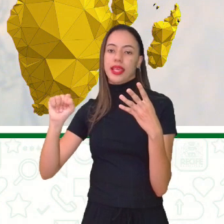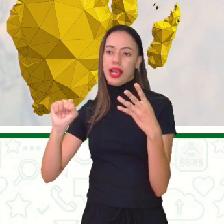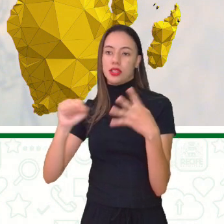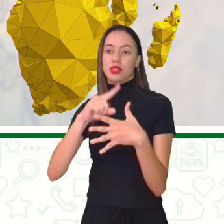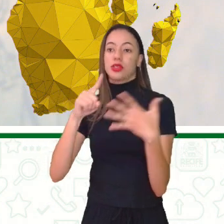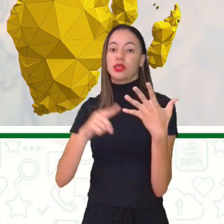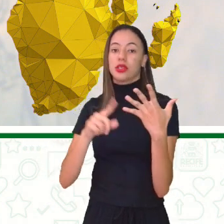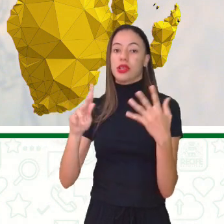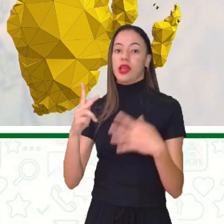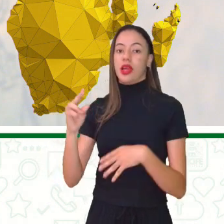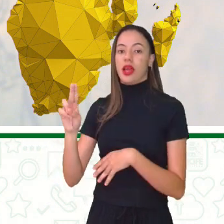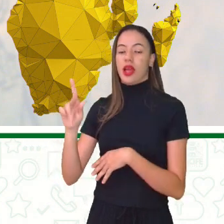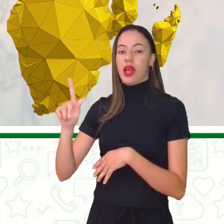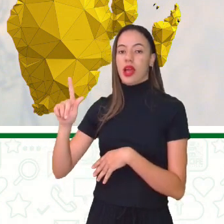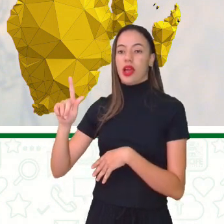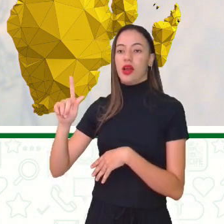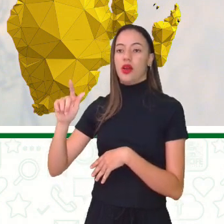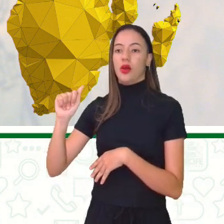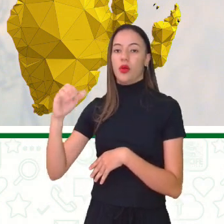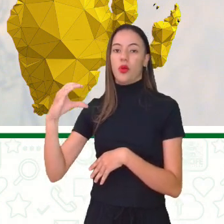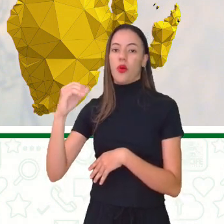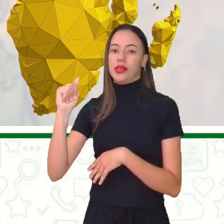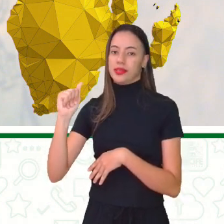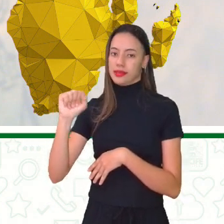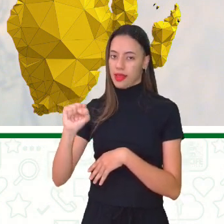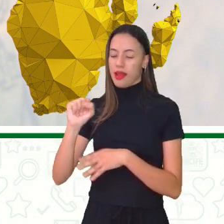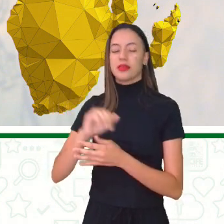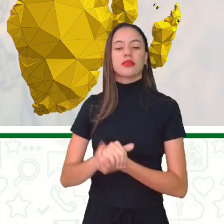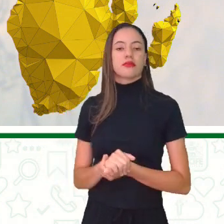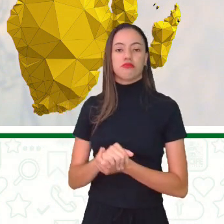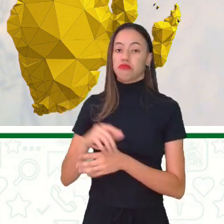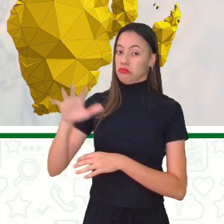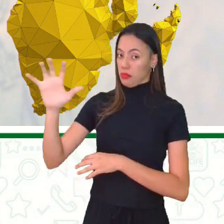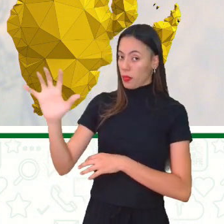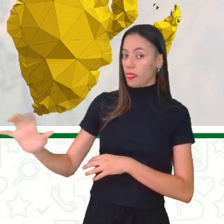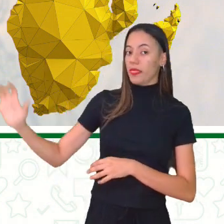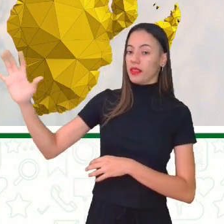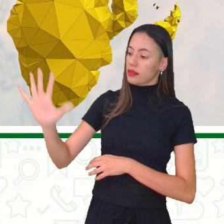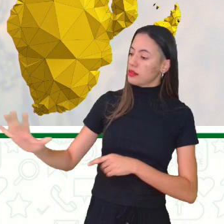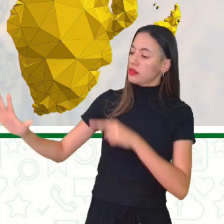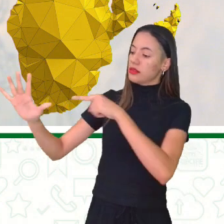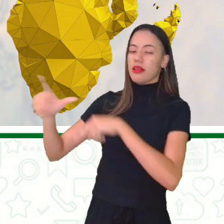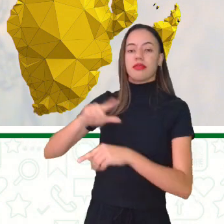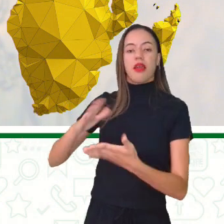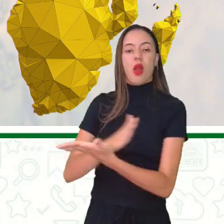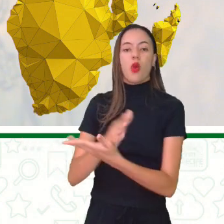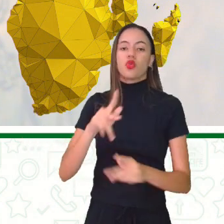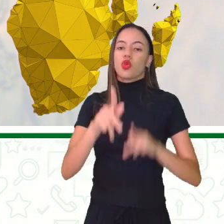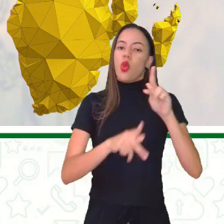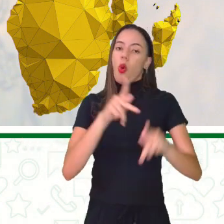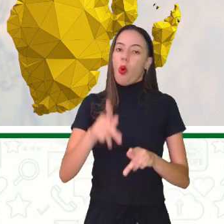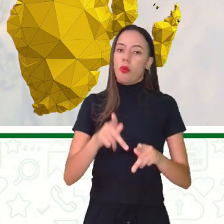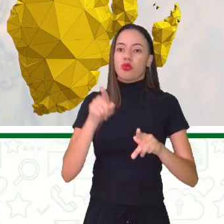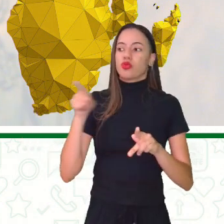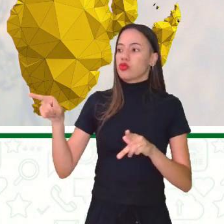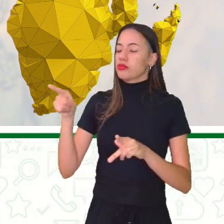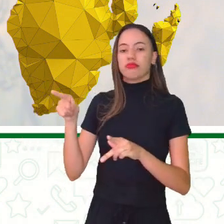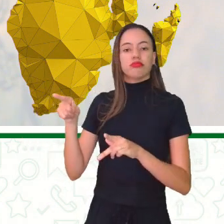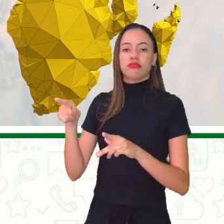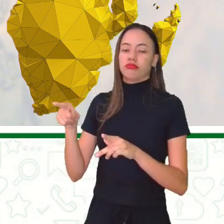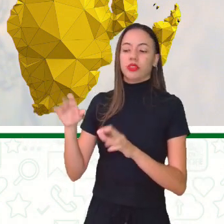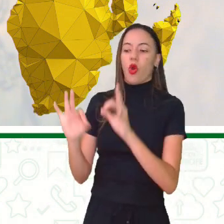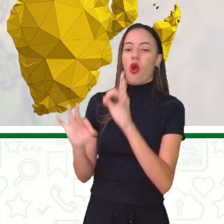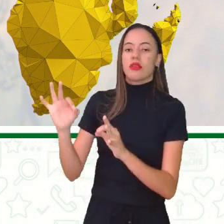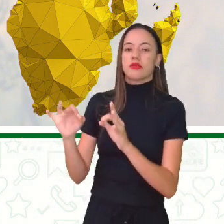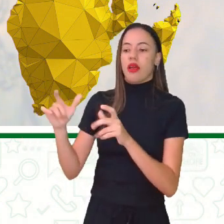nessa região, a gente já vai ter grupos se estabelecendo em alguns locais fixos, né? Porque era uma área